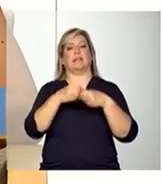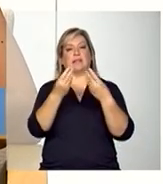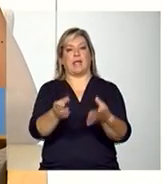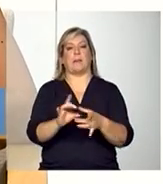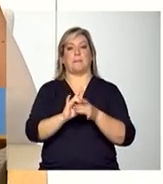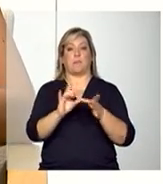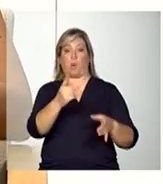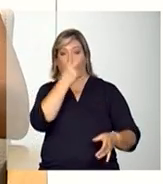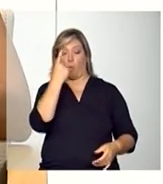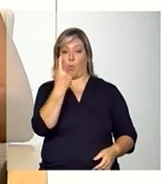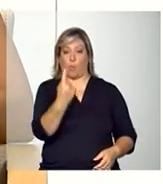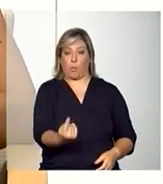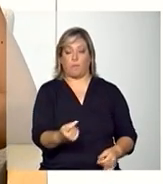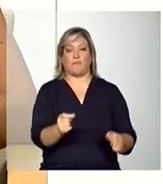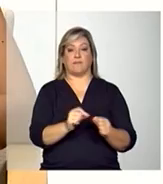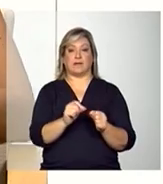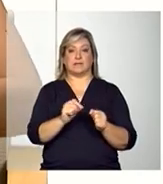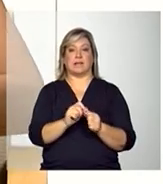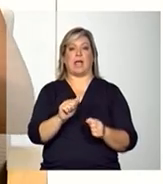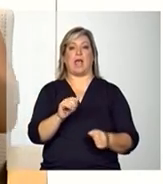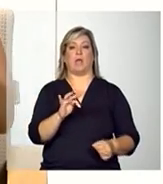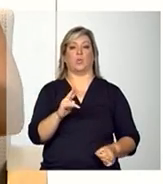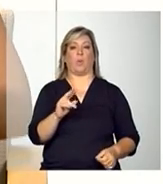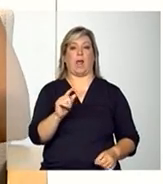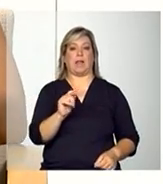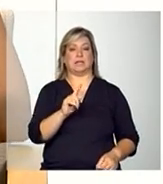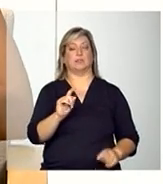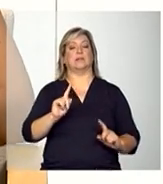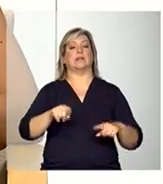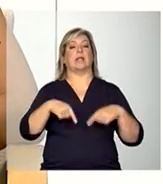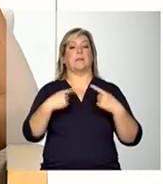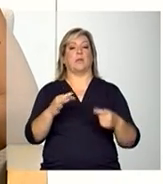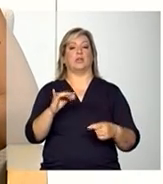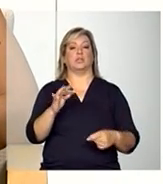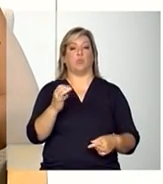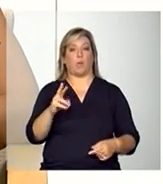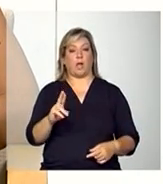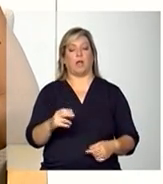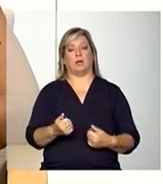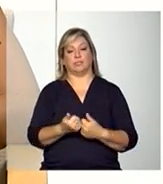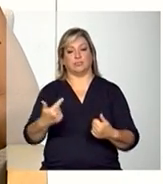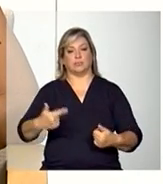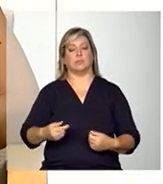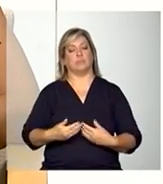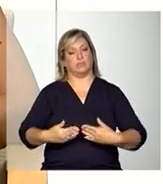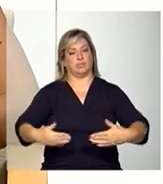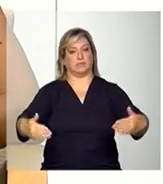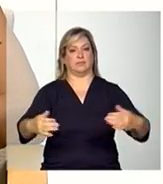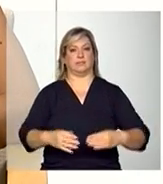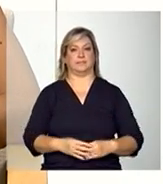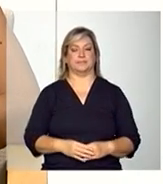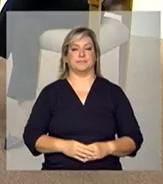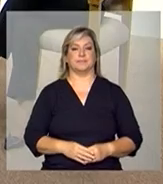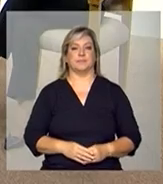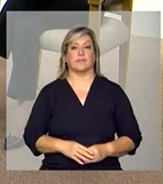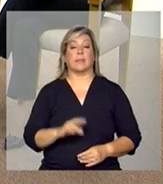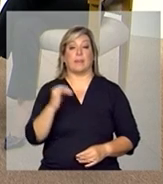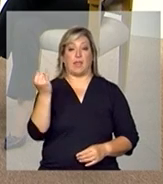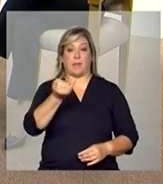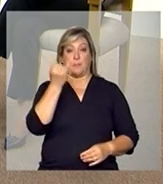para uma pessoa né fazer a atualização e depois o titular e adjunto D um andamento ao processo é importante destacar que